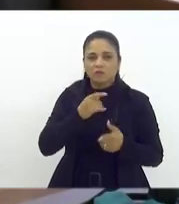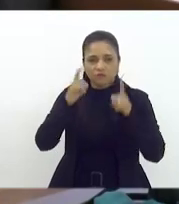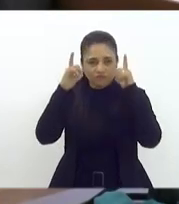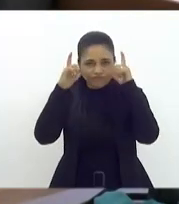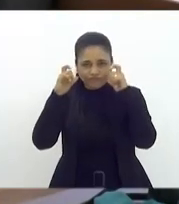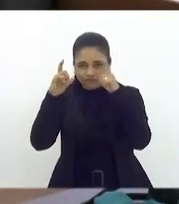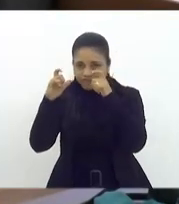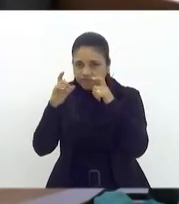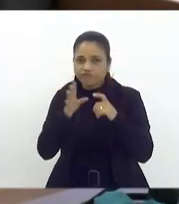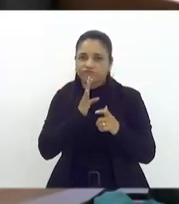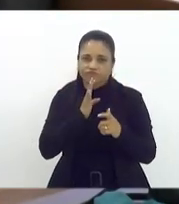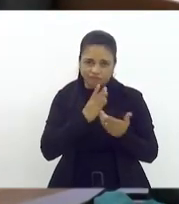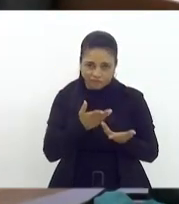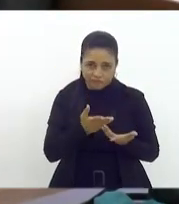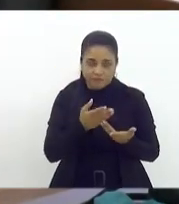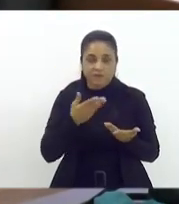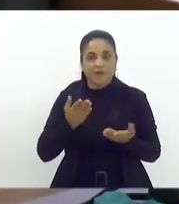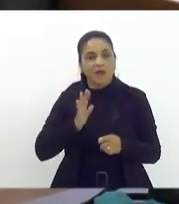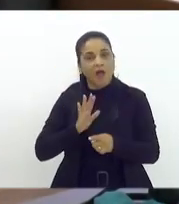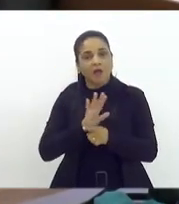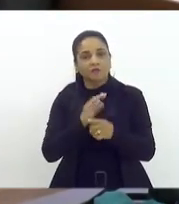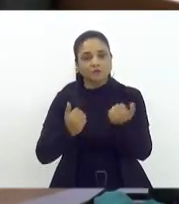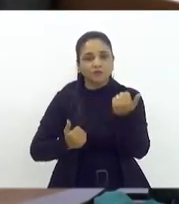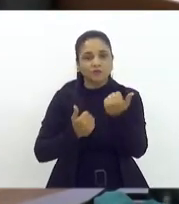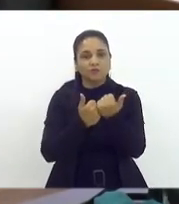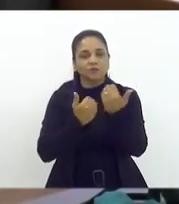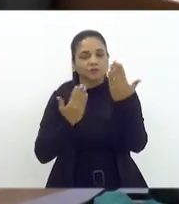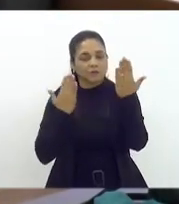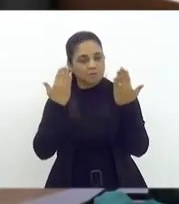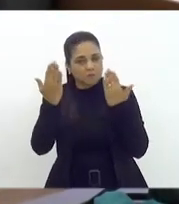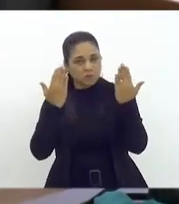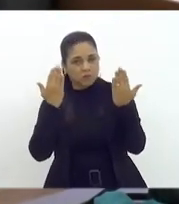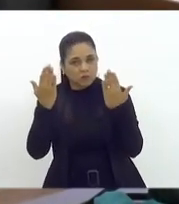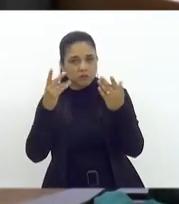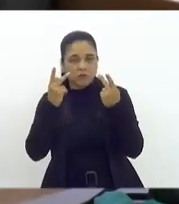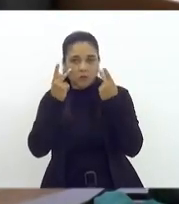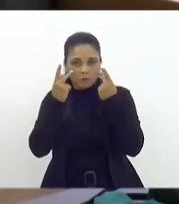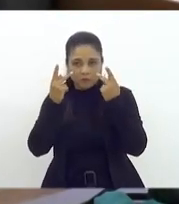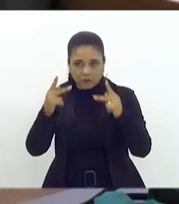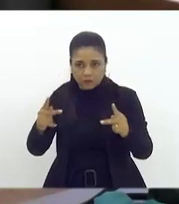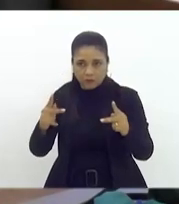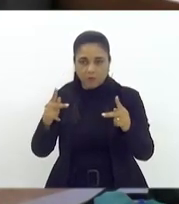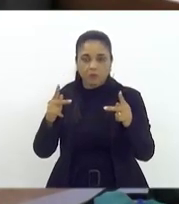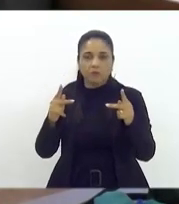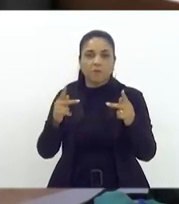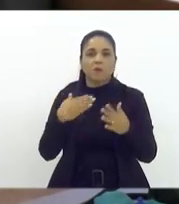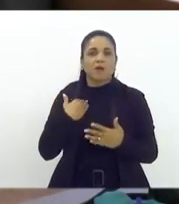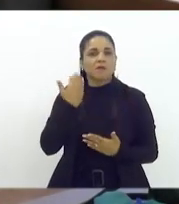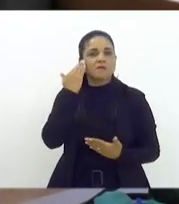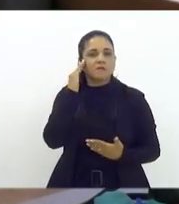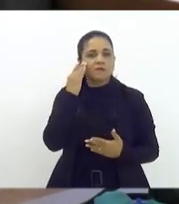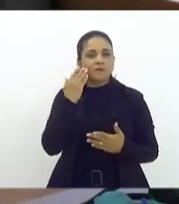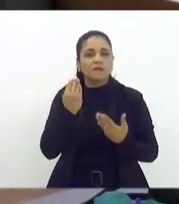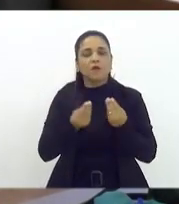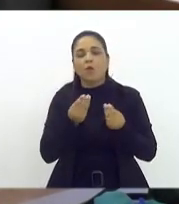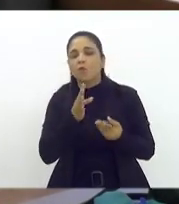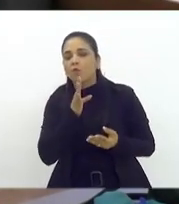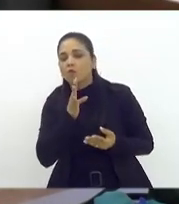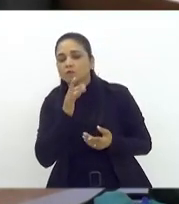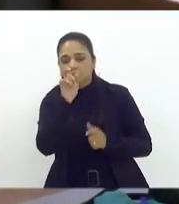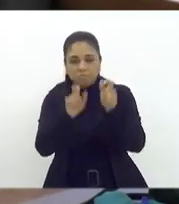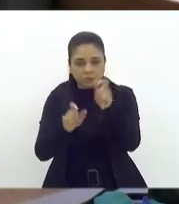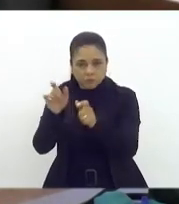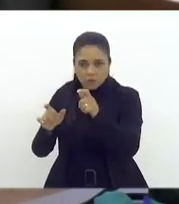Então essas são as contribuições dessa área da Psicologia do testemunho para compreender o reconhecimento de pessoas